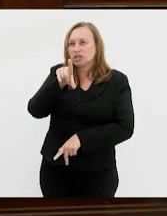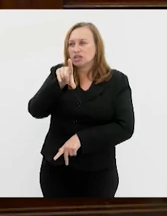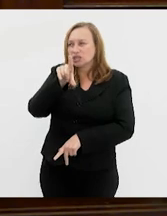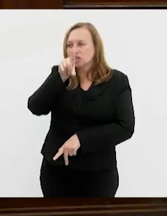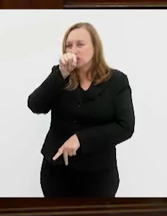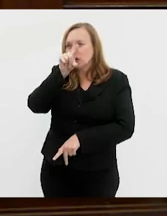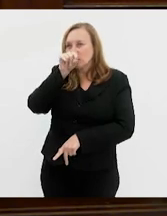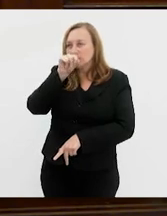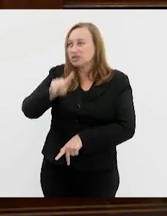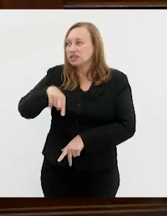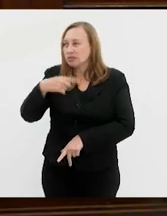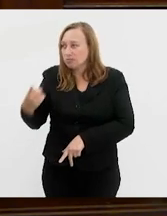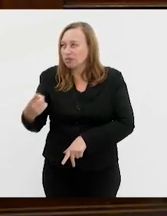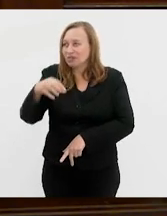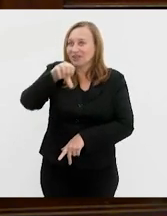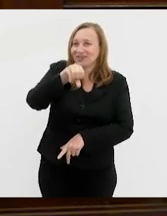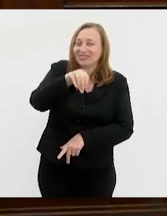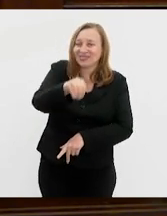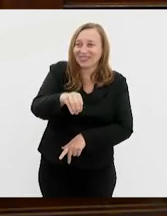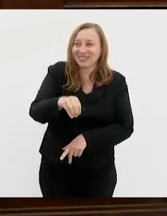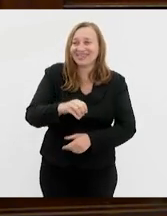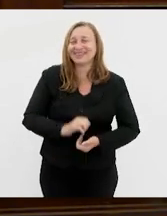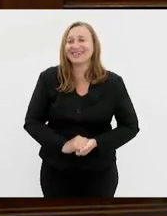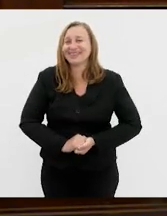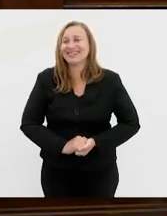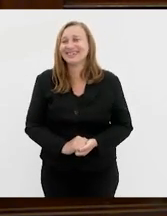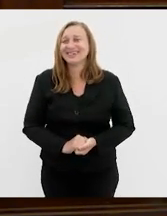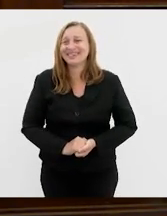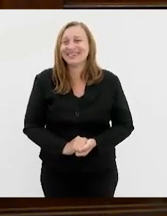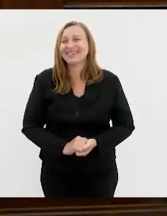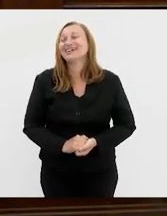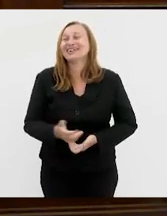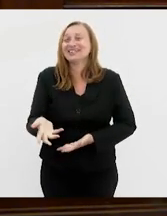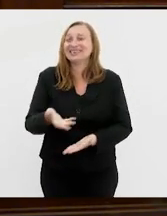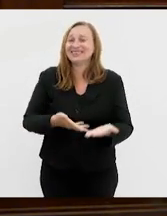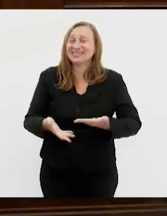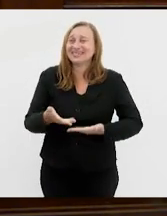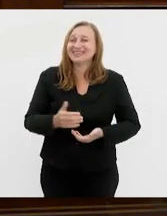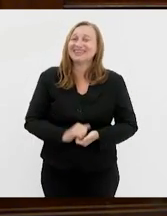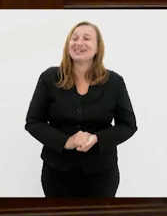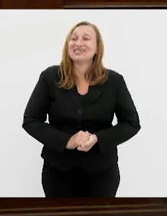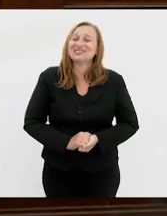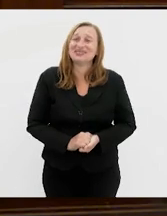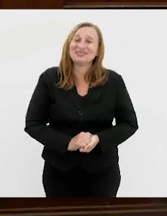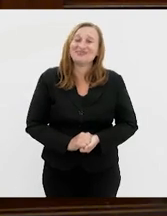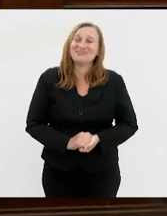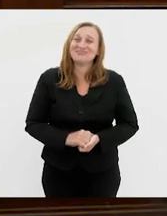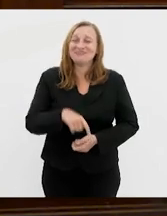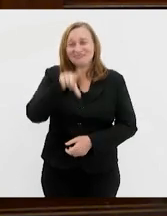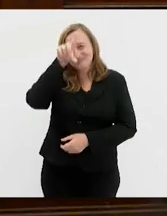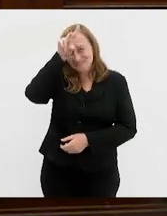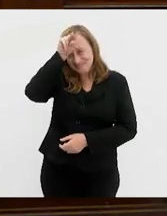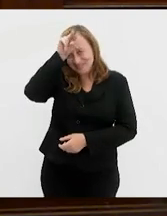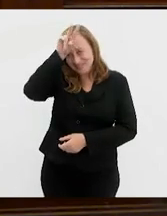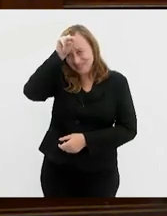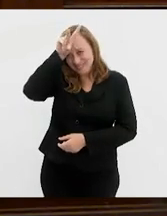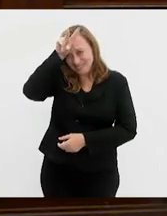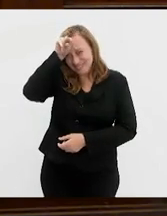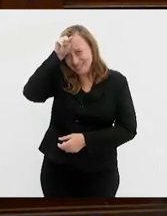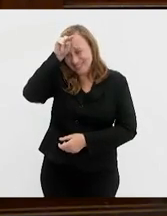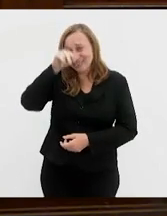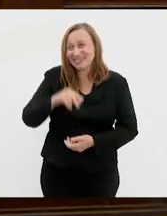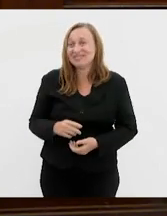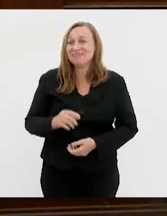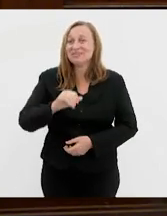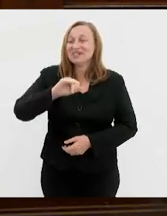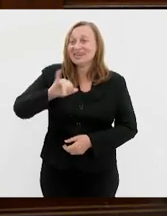de 90, veio as emancipações da nossa baixada ali, de Mesquita, de Queimados, Japeri e